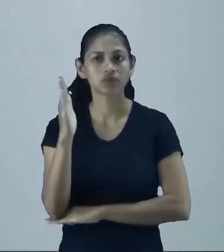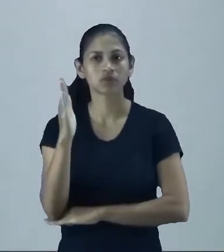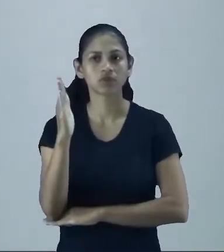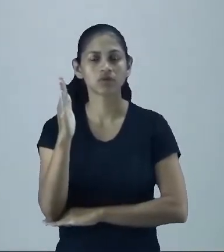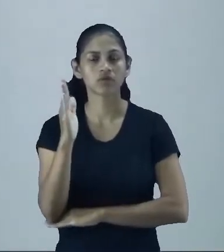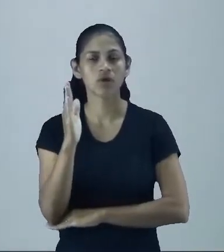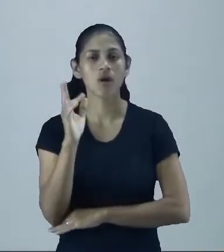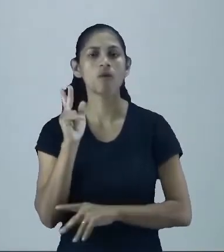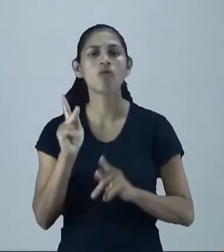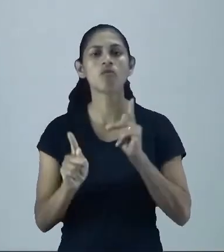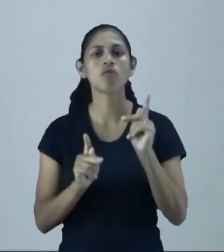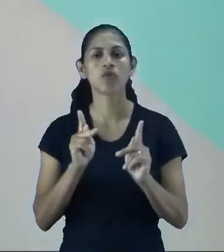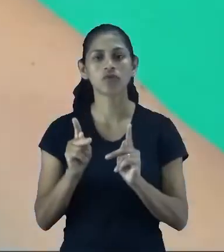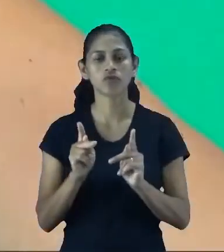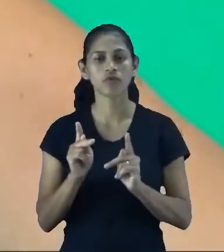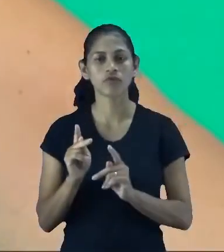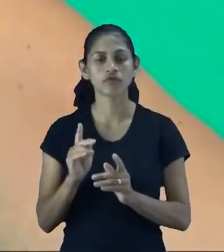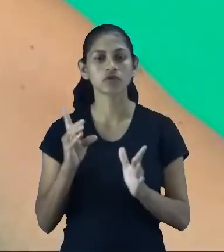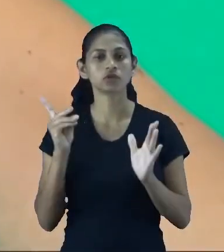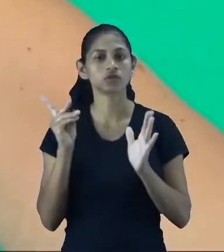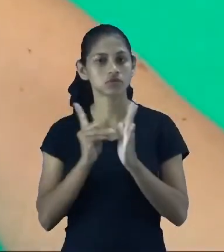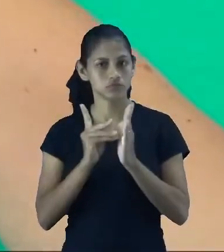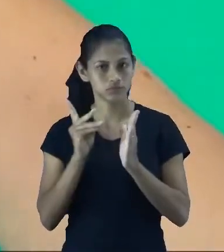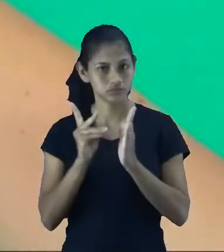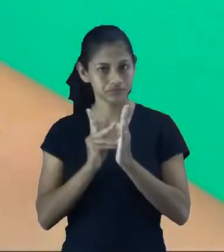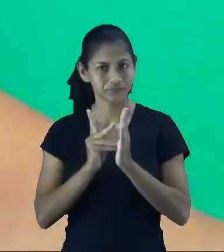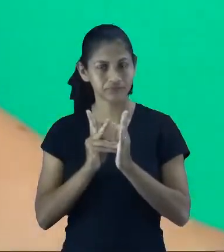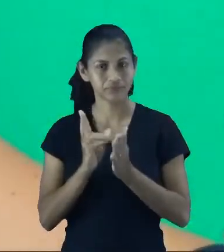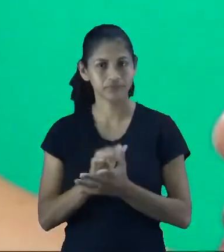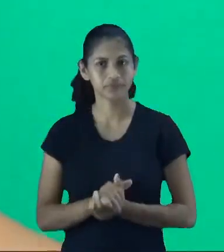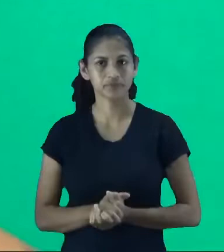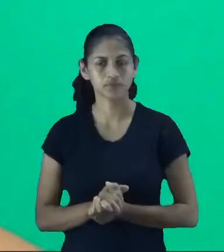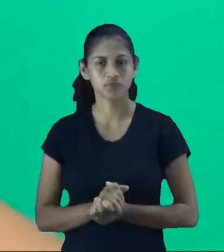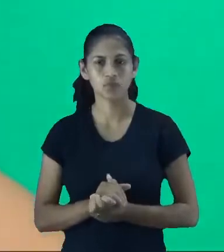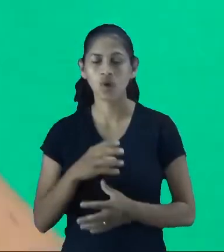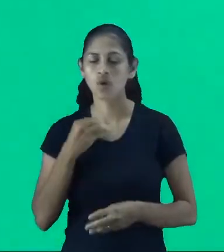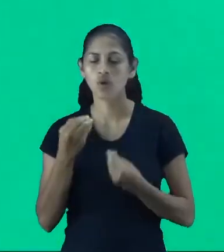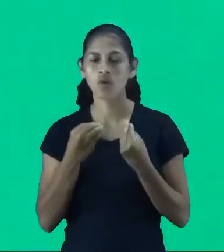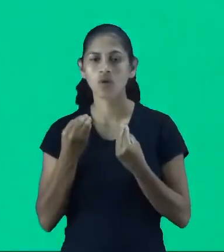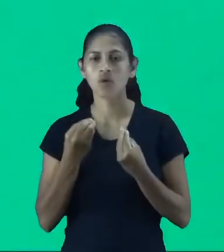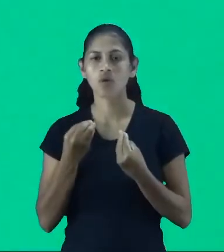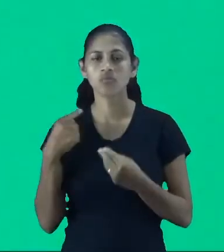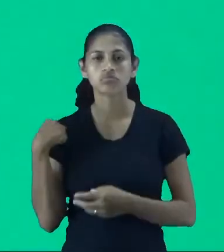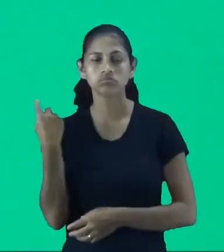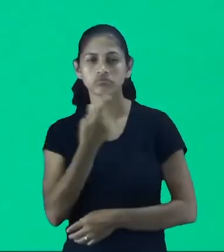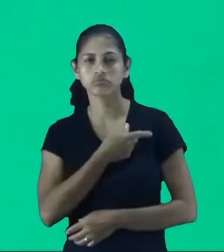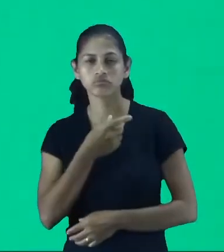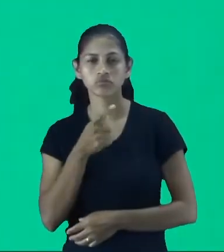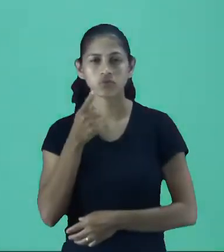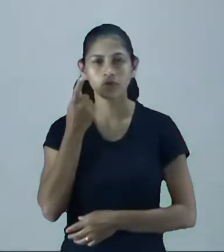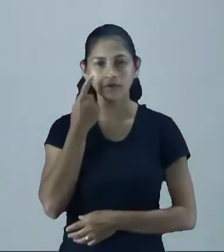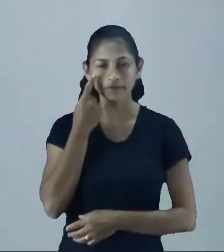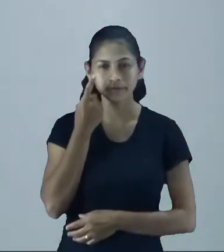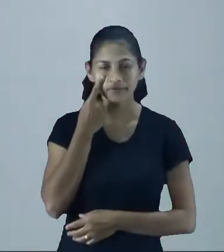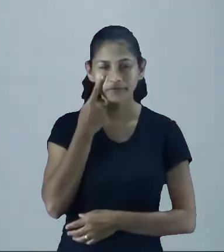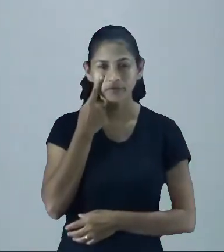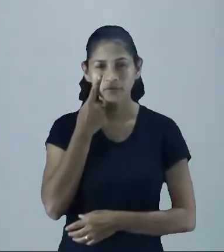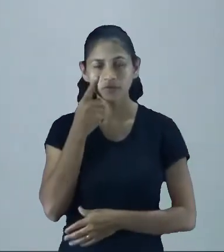povo indígena. Como nós vimos na primeira aula, né, nós vimos